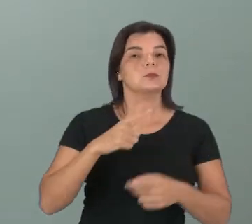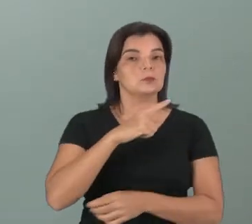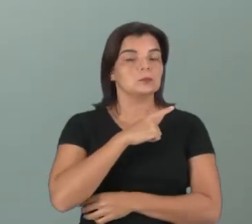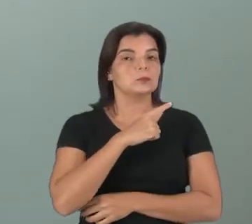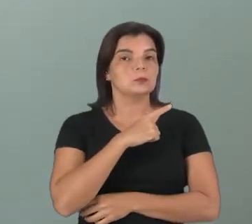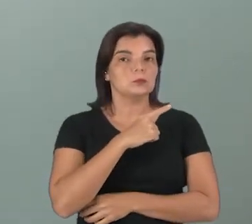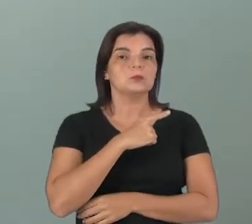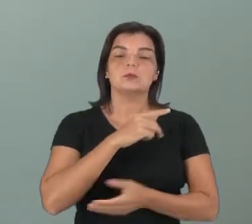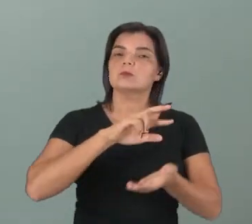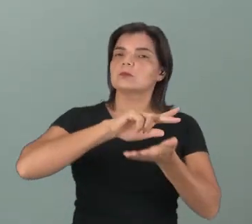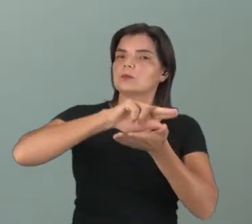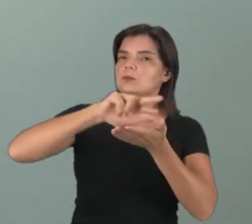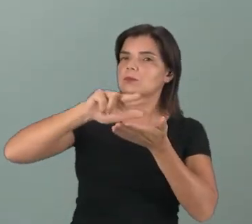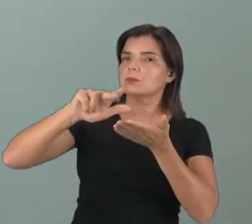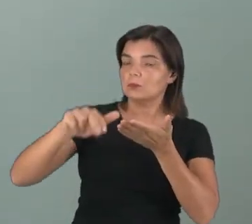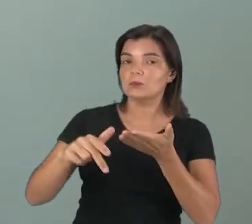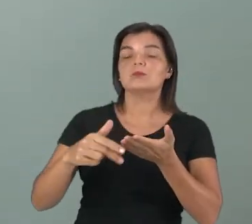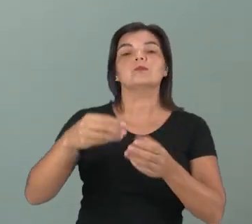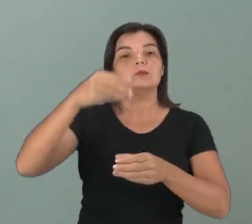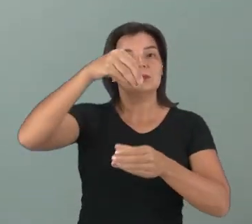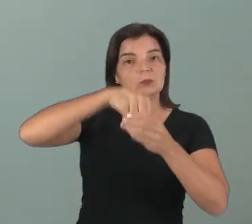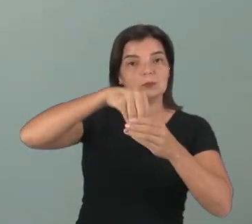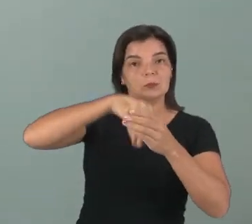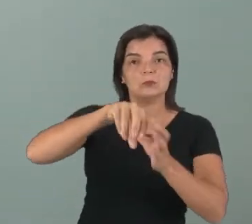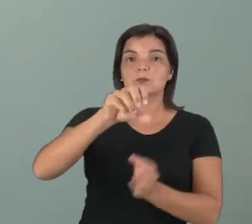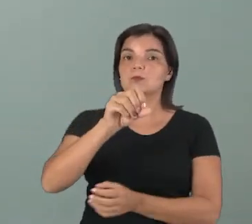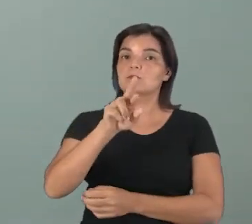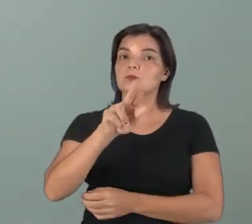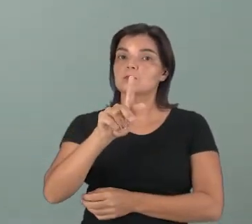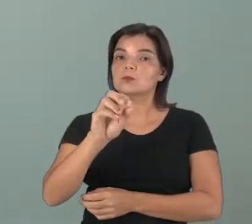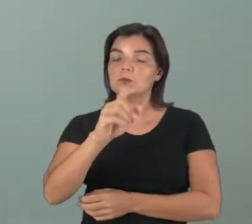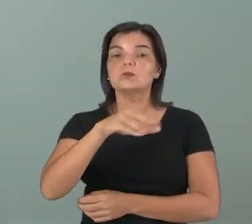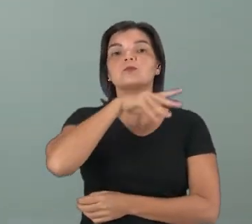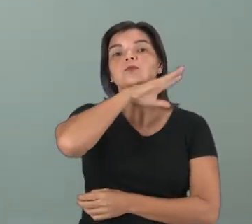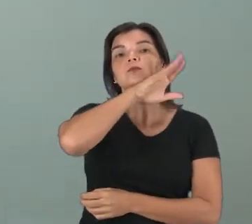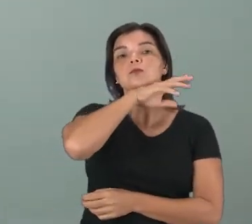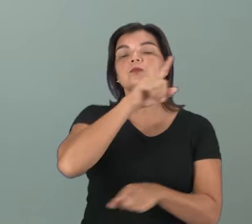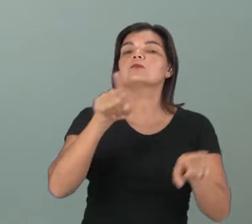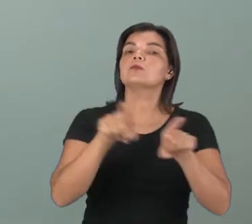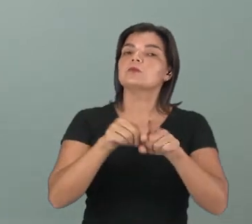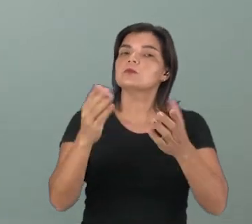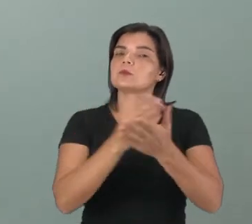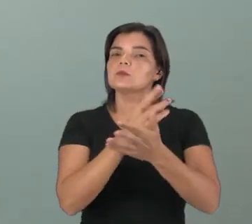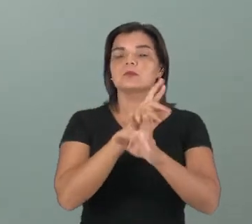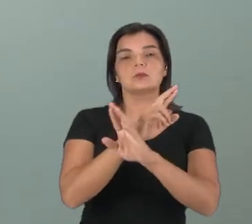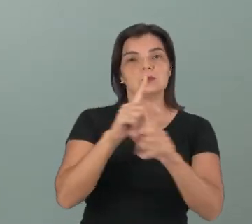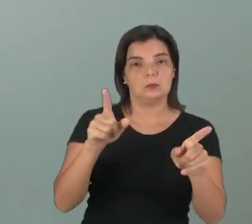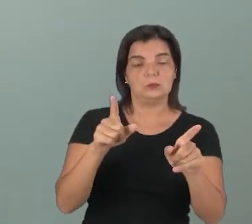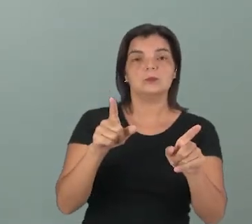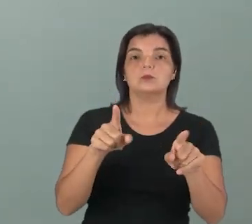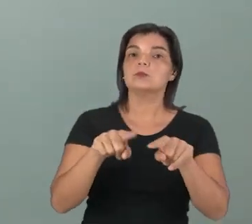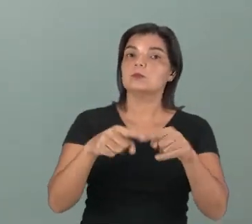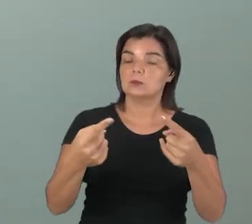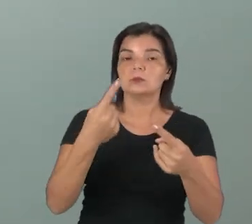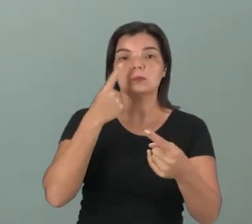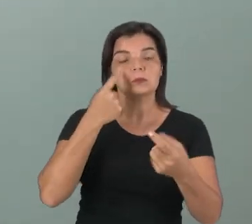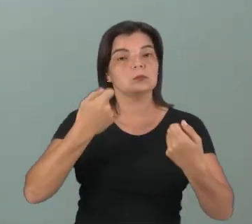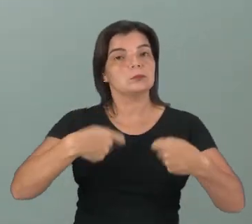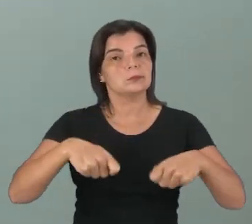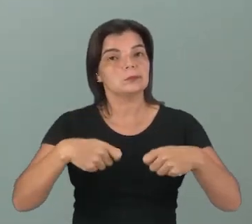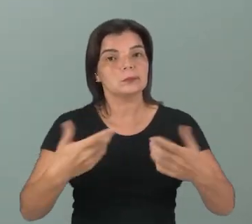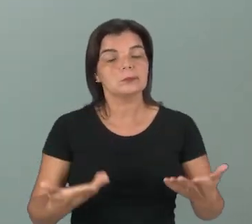vai ter uma série de órgãos e quando a gente fala dos animais, eles podem ter algumas diferenças para atender às